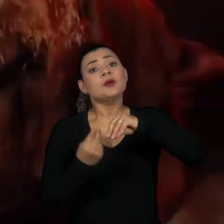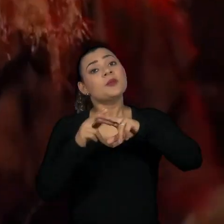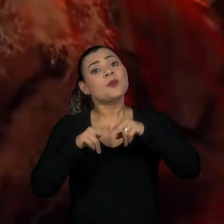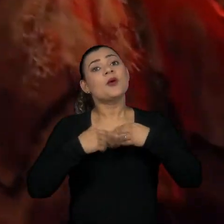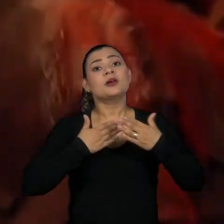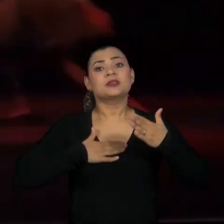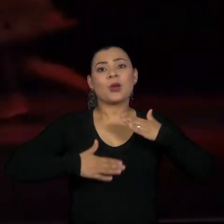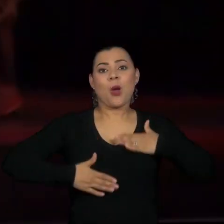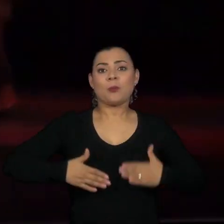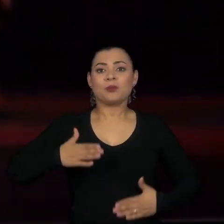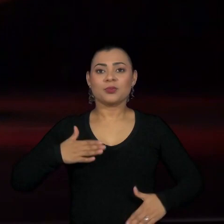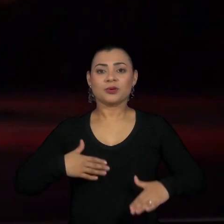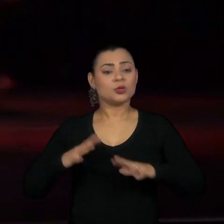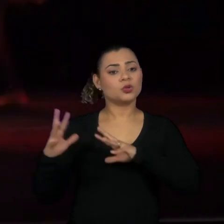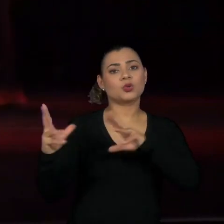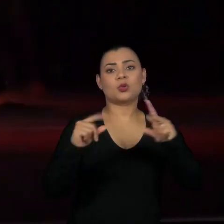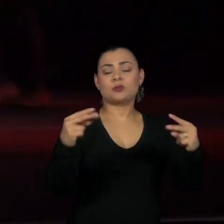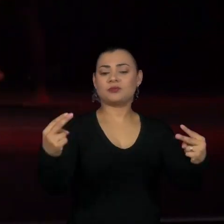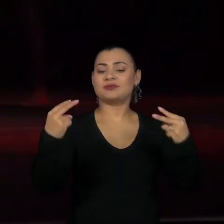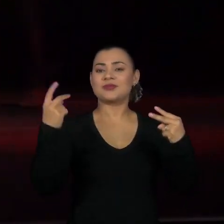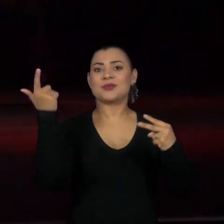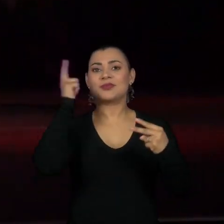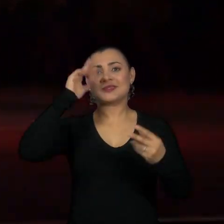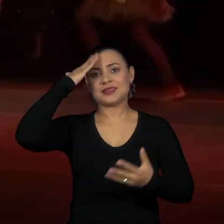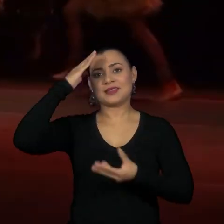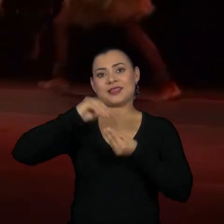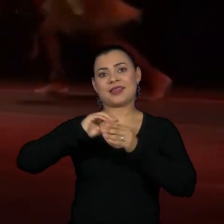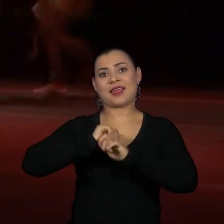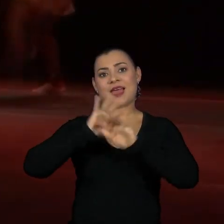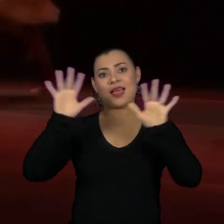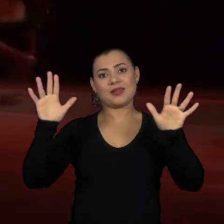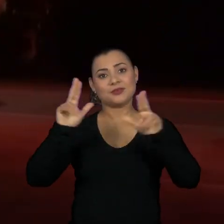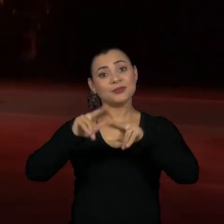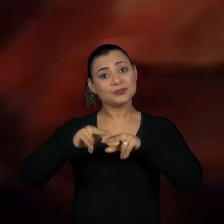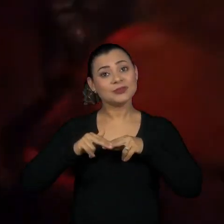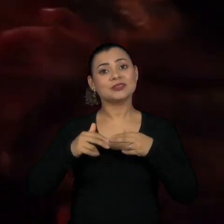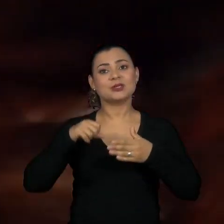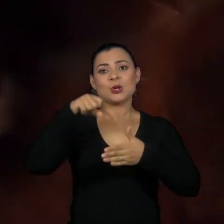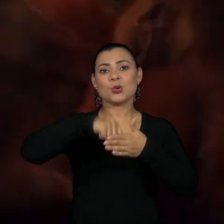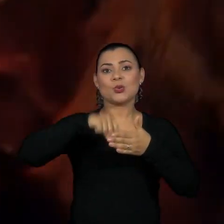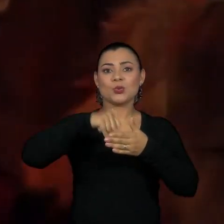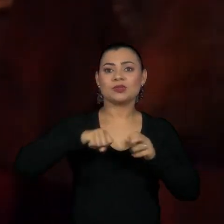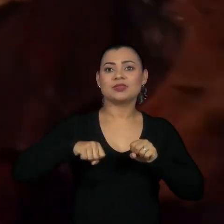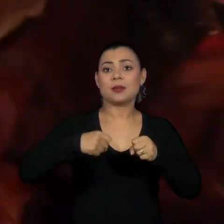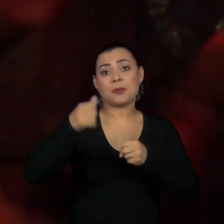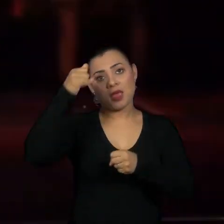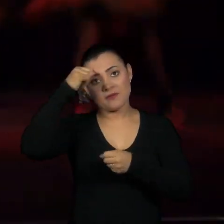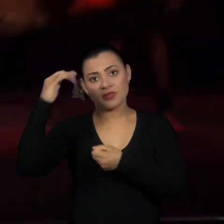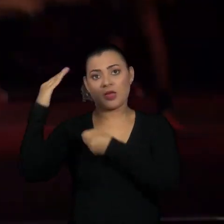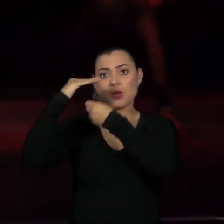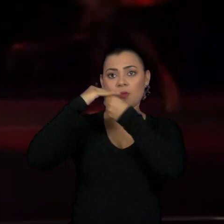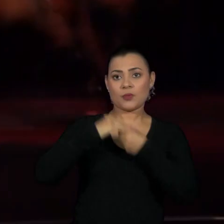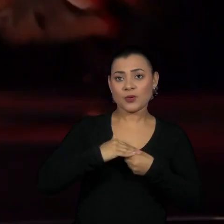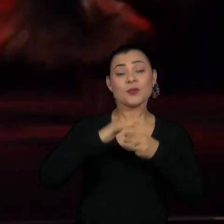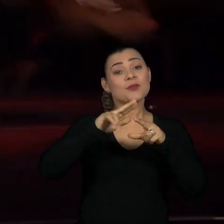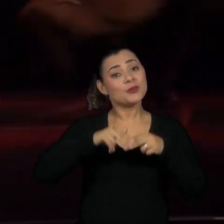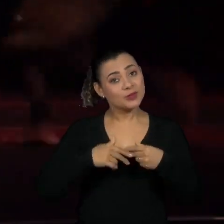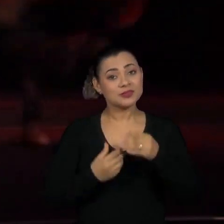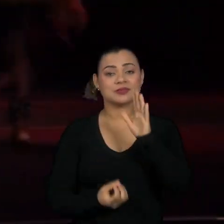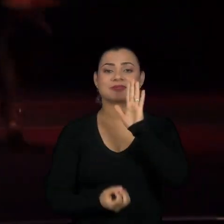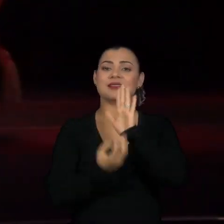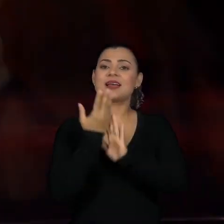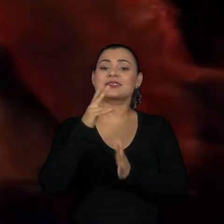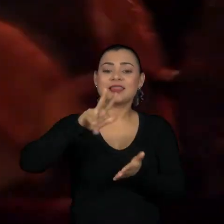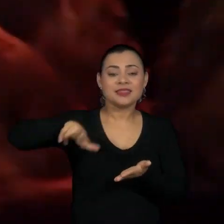linguagem, um código que todo mundo pudesse estar junto nessa luta contra essa opressão. E aí nasce o Gambu. Nasce